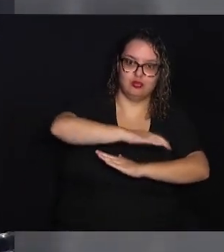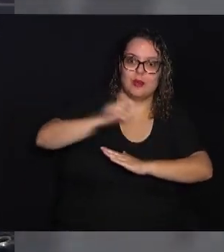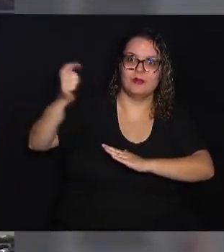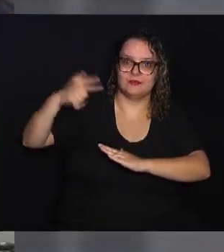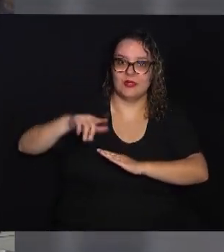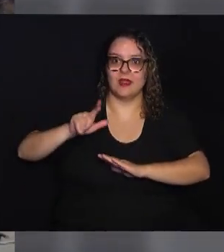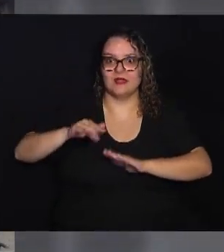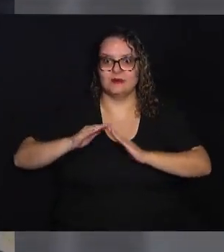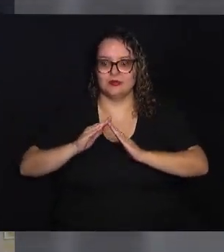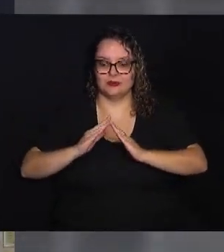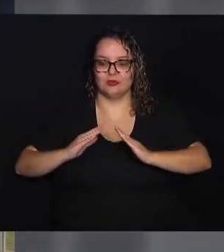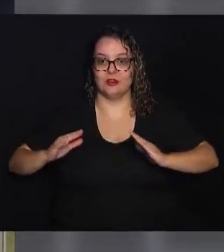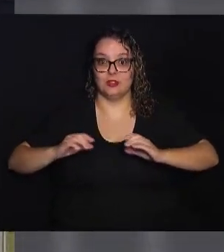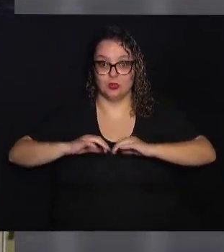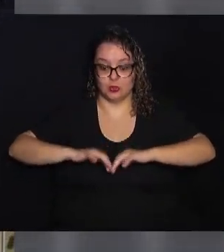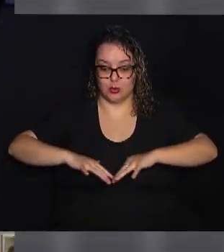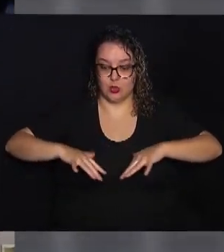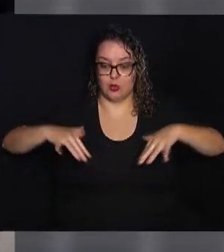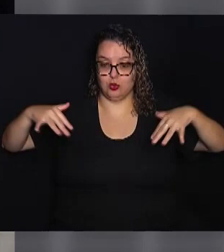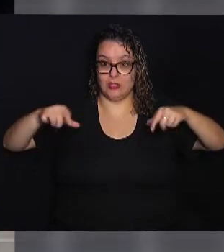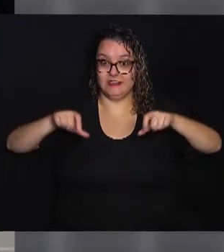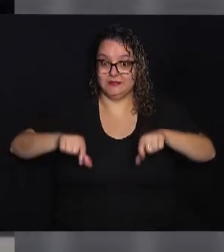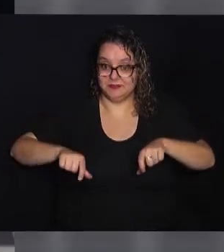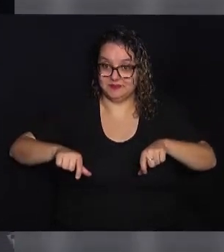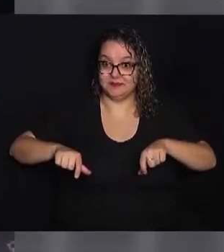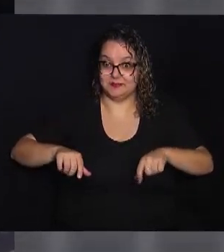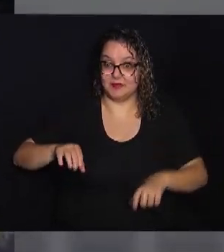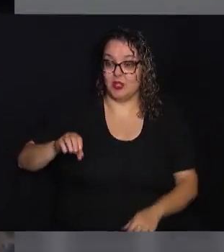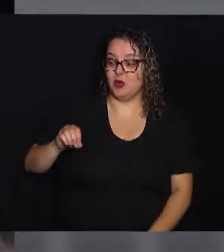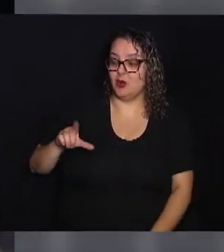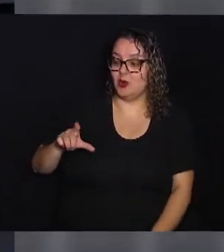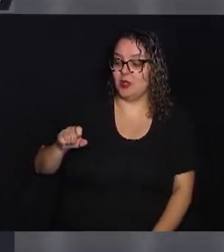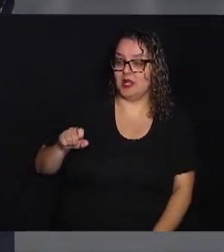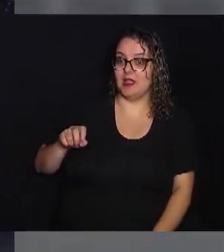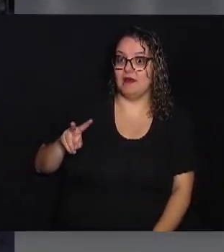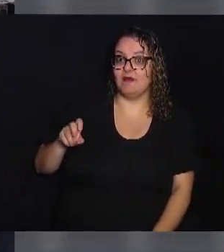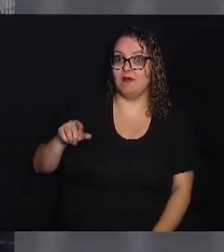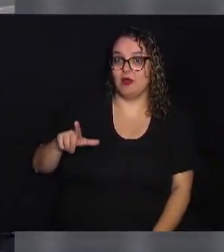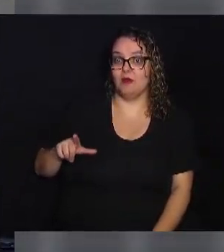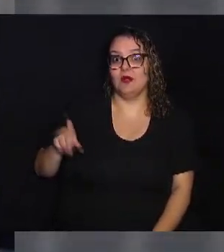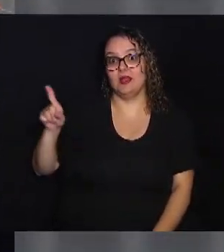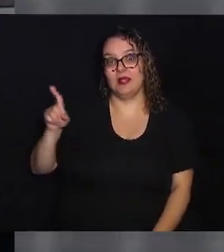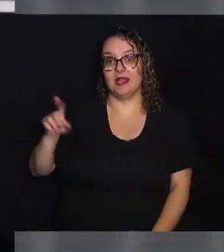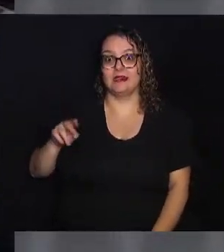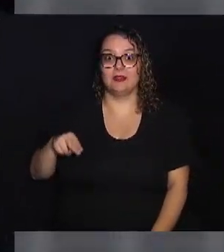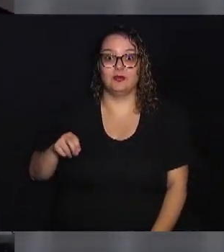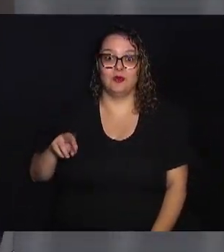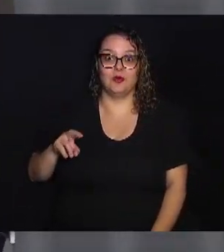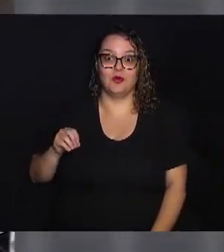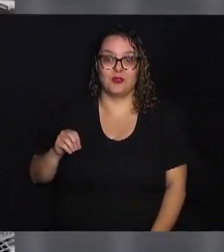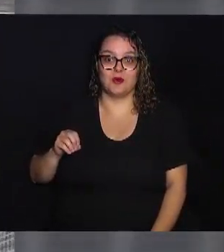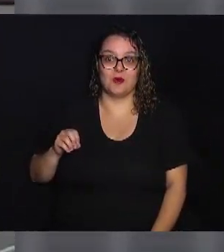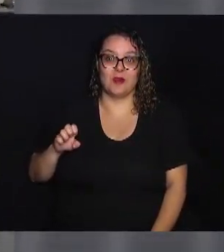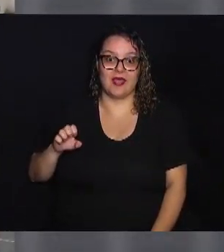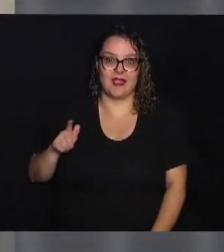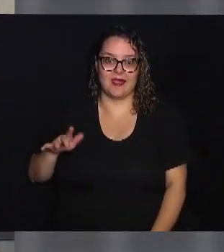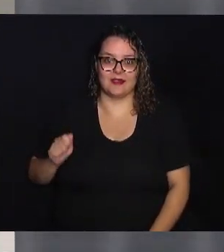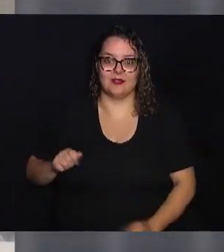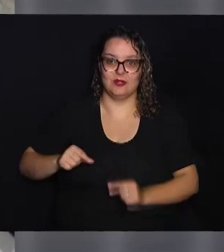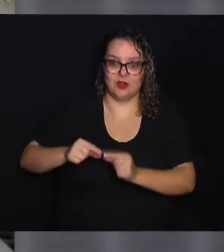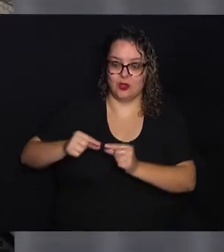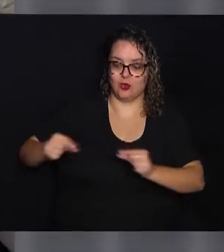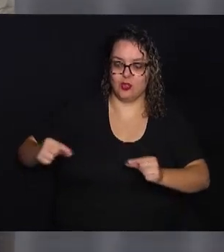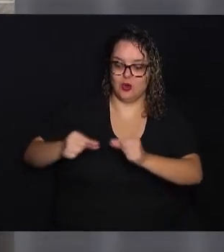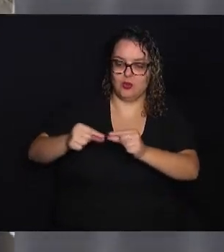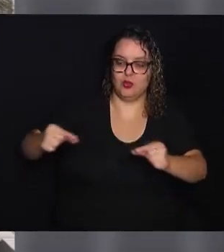telhado solar do mundo é instalado na cobertura de estádio de futebol. O estádio Ullevål, na Noruega, utiliza um sistema de